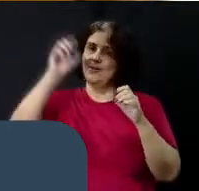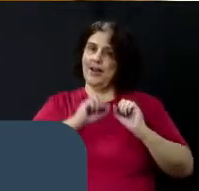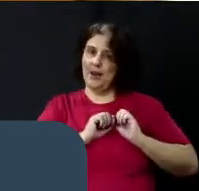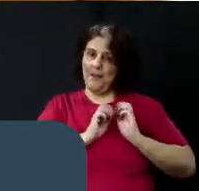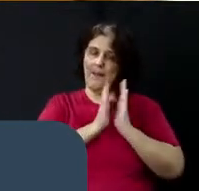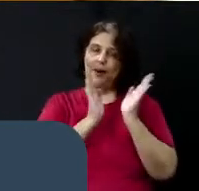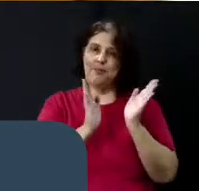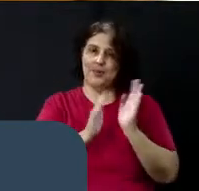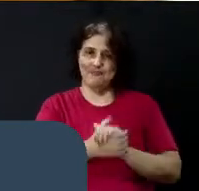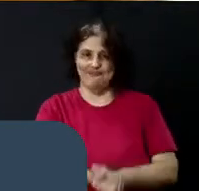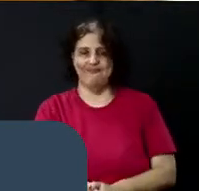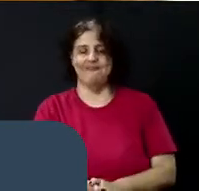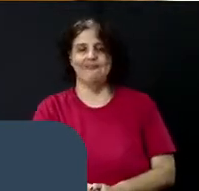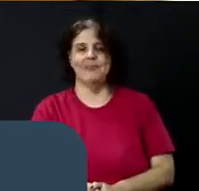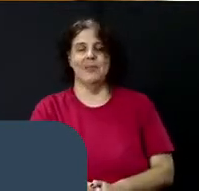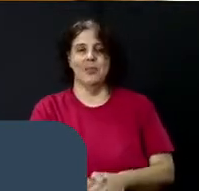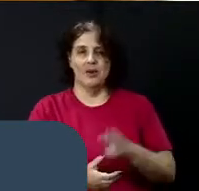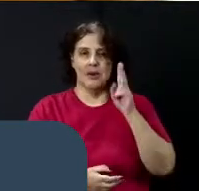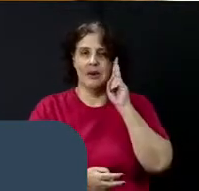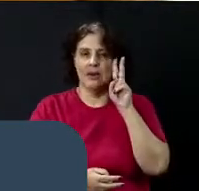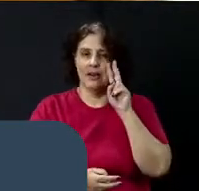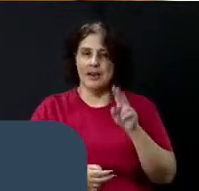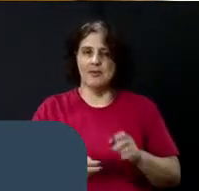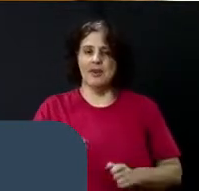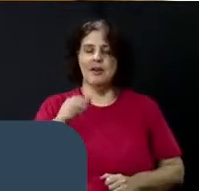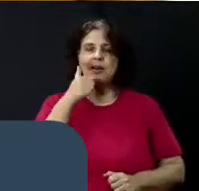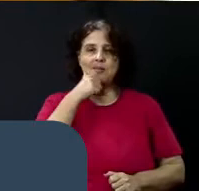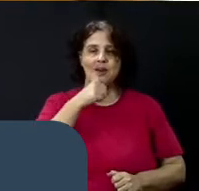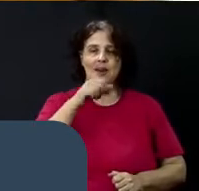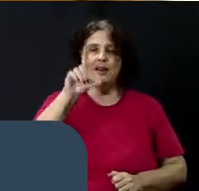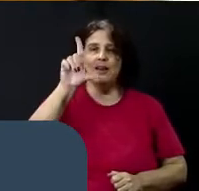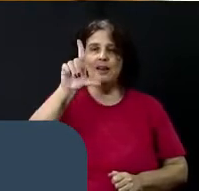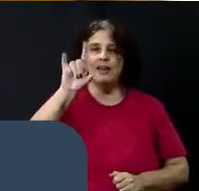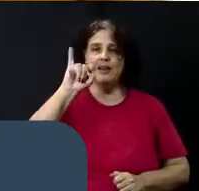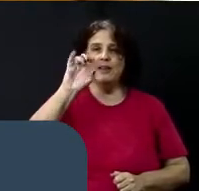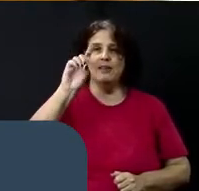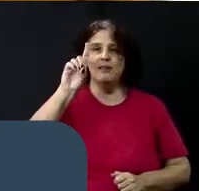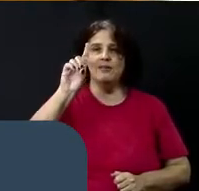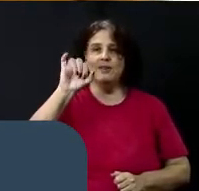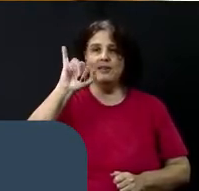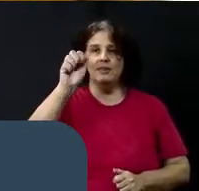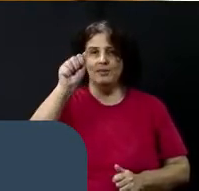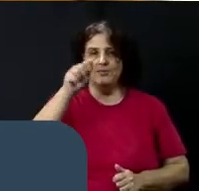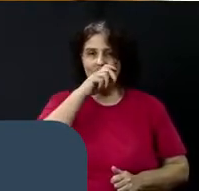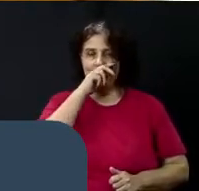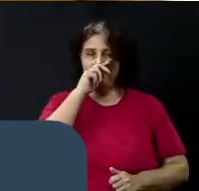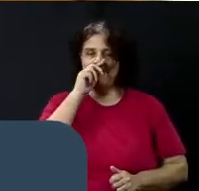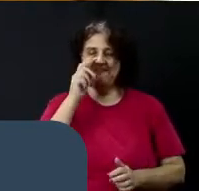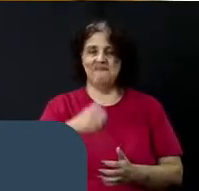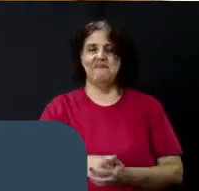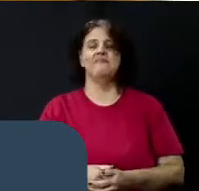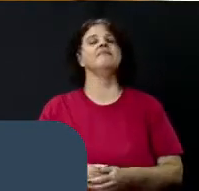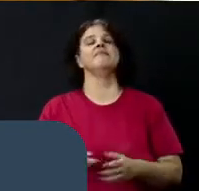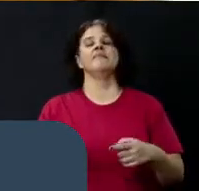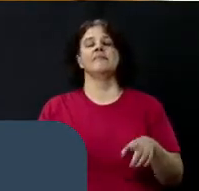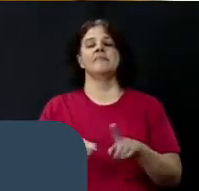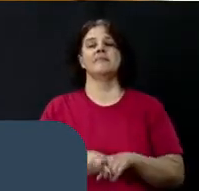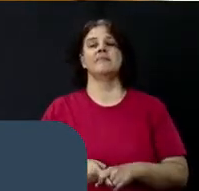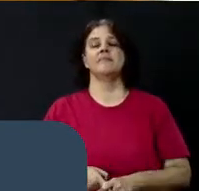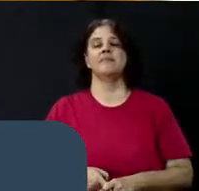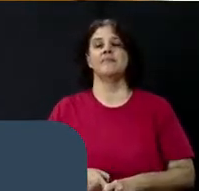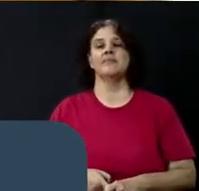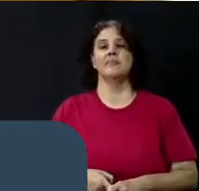Lídia? Pois é, Paulo estava chegando em Filipos, pregou às margens do rio. A palavra de Deus diz que